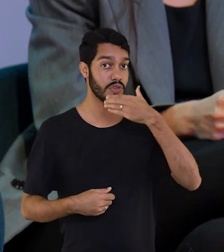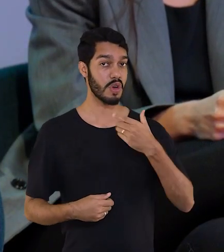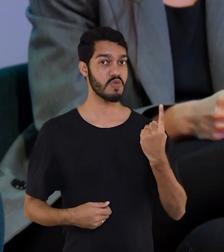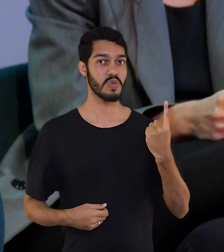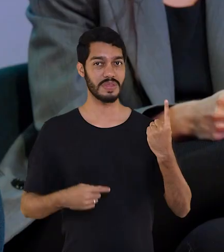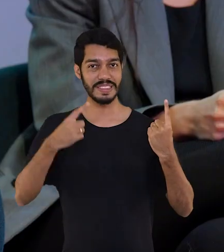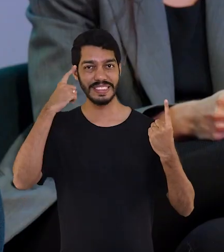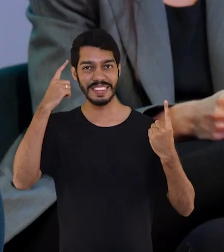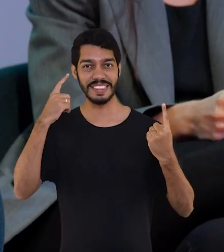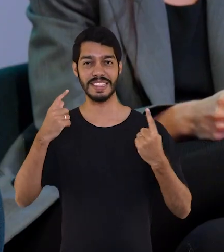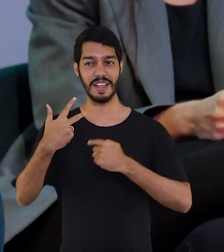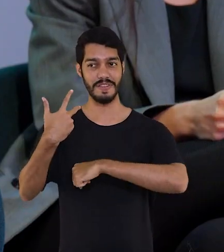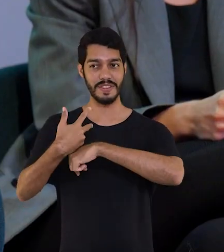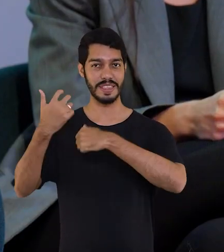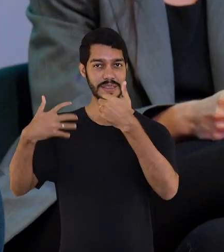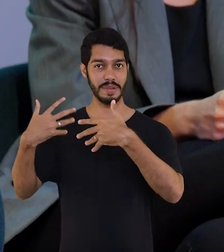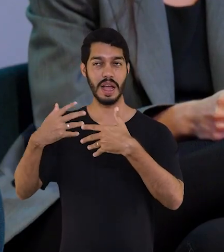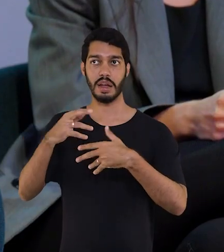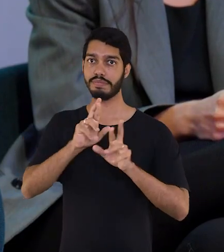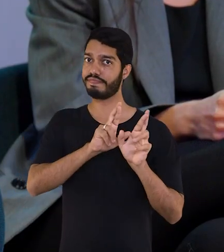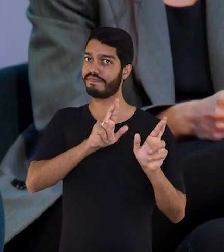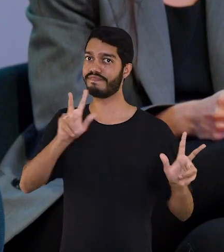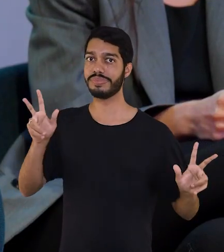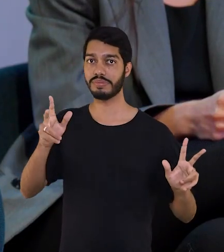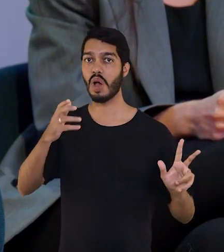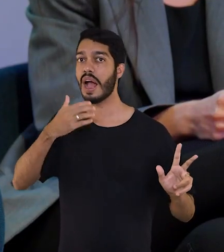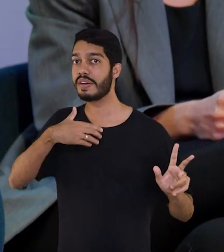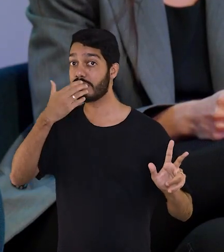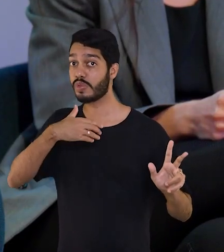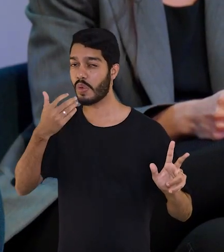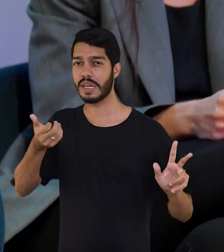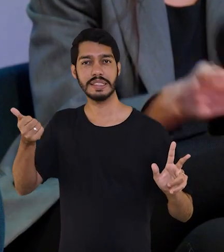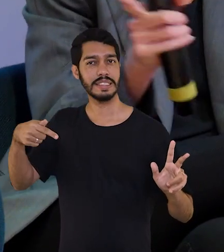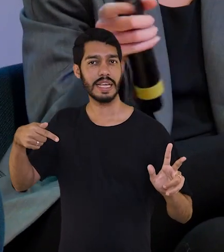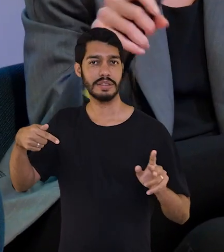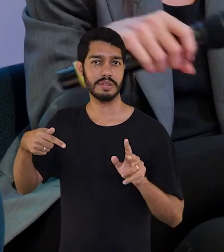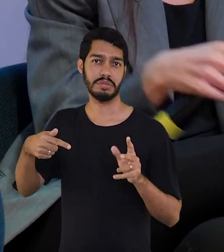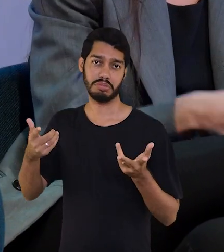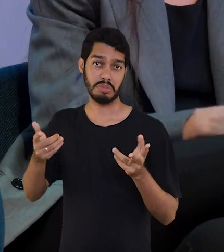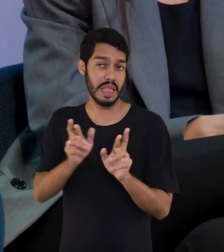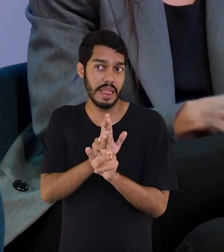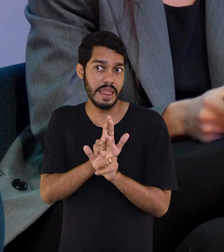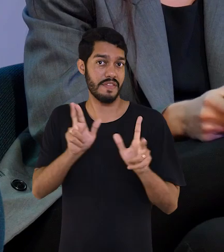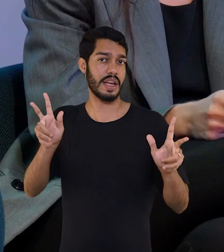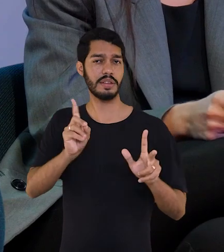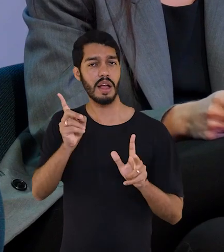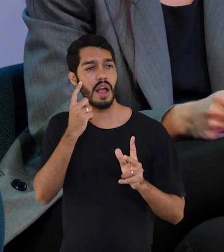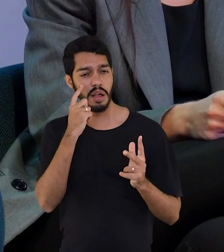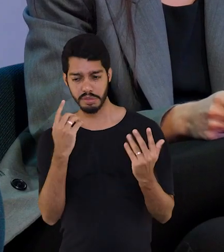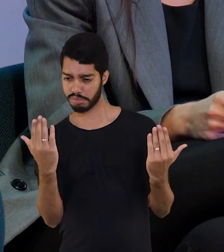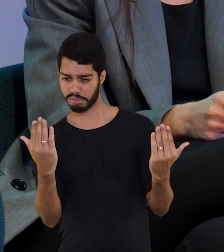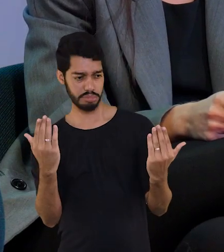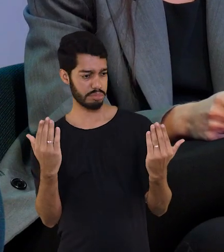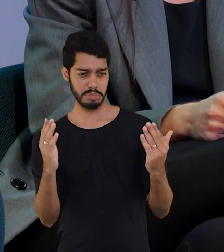1, pega o vídeo lá do Steve Jobs, que ele vai lá na coisa, ele não é muito diferente do iPhone 20, sei lá qual que está agora, 17. Ele não é muito diferente.